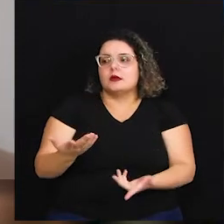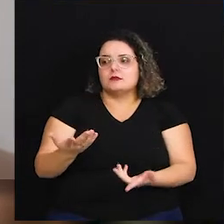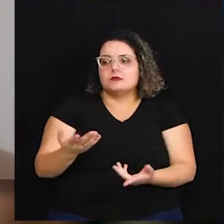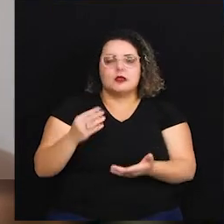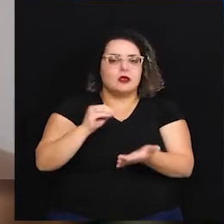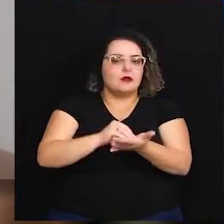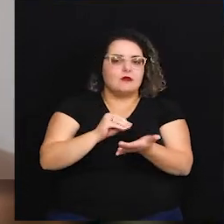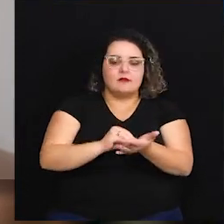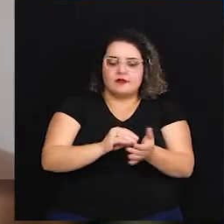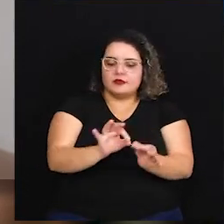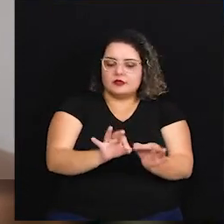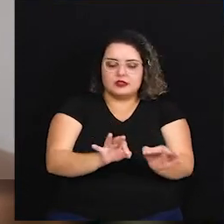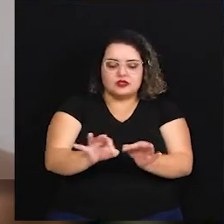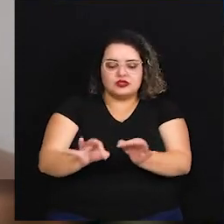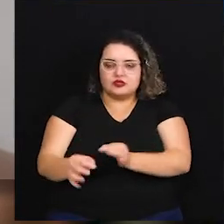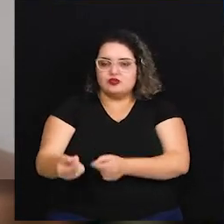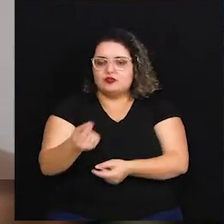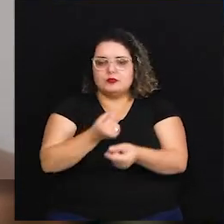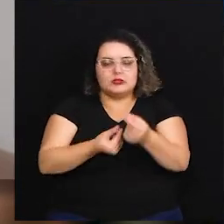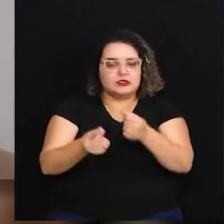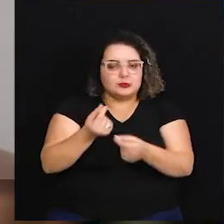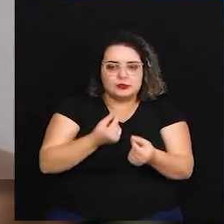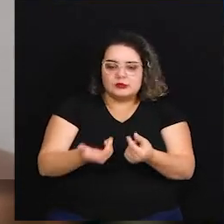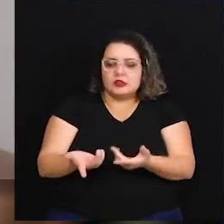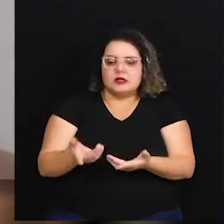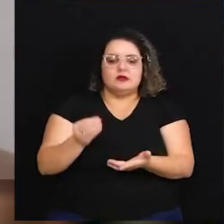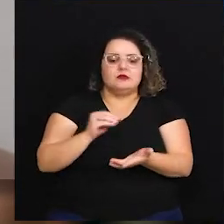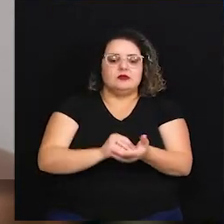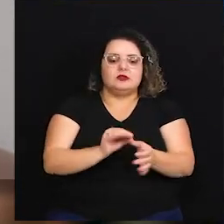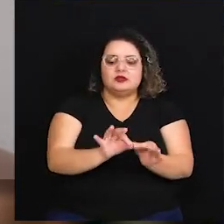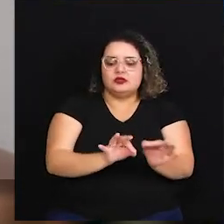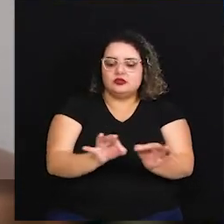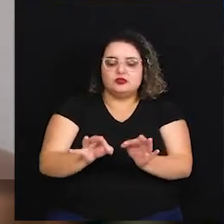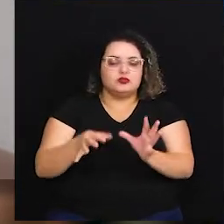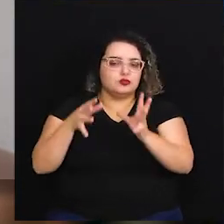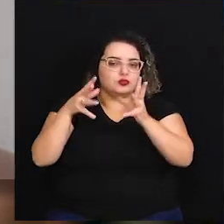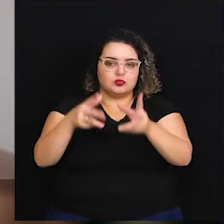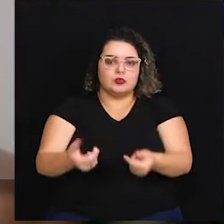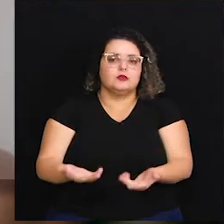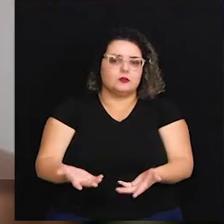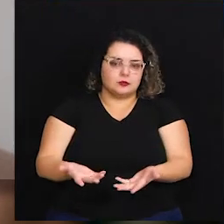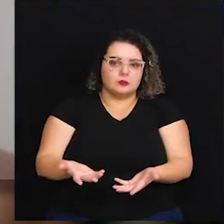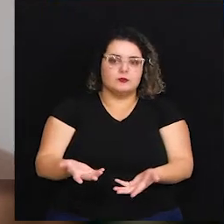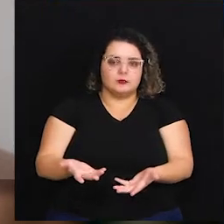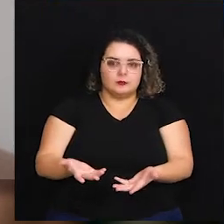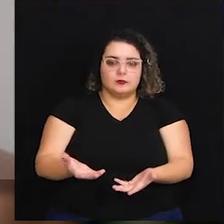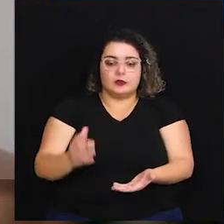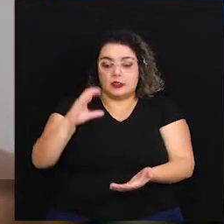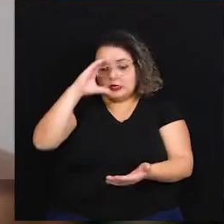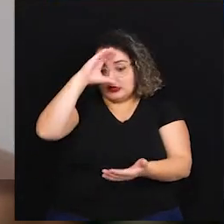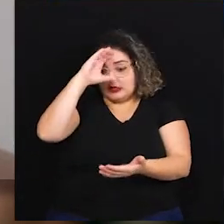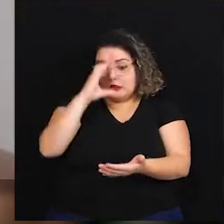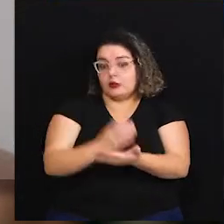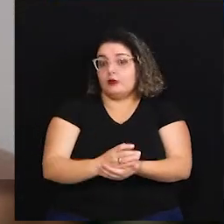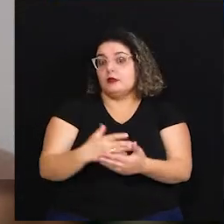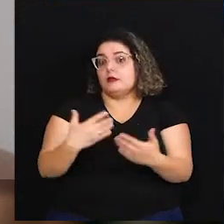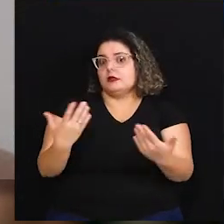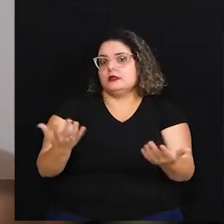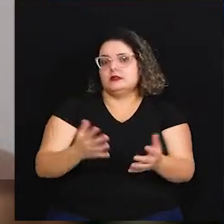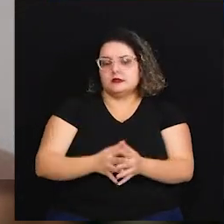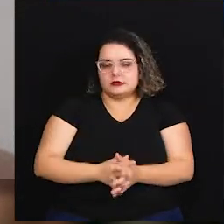Falta de planejamento financeiro, planejamento no geral, né? E era muito na confiança